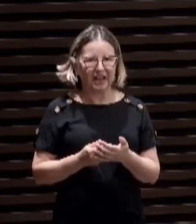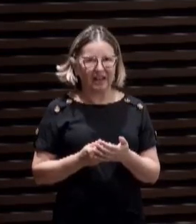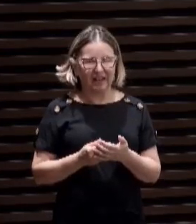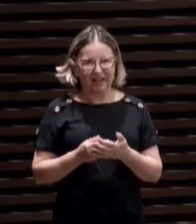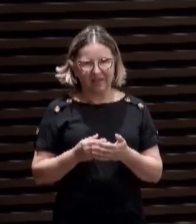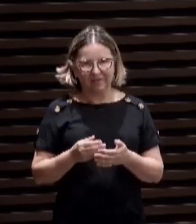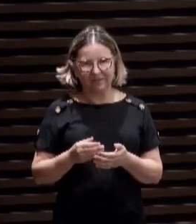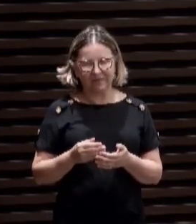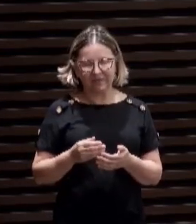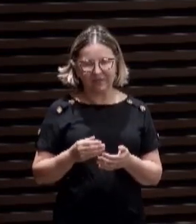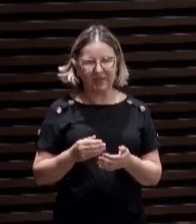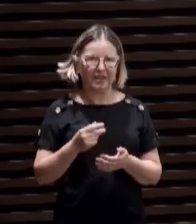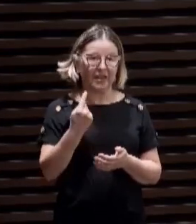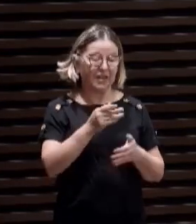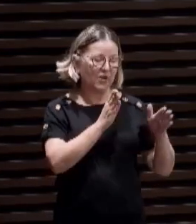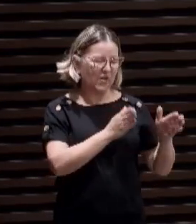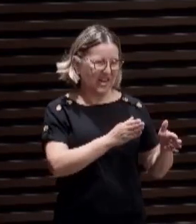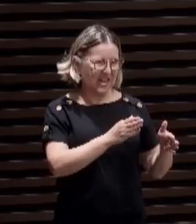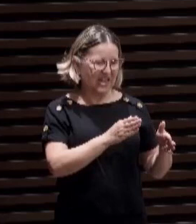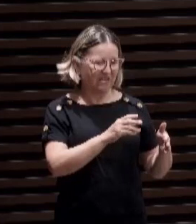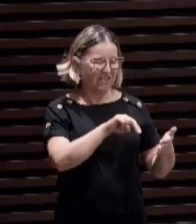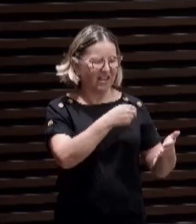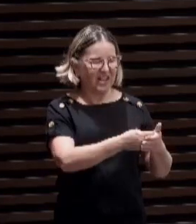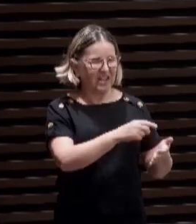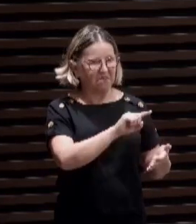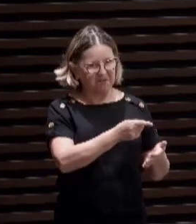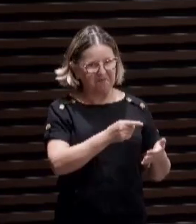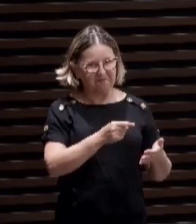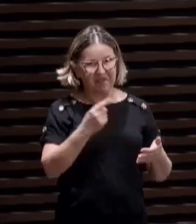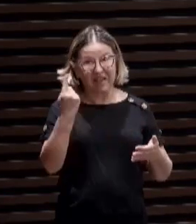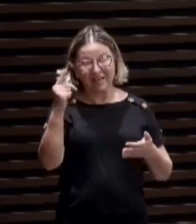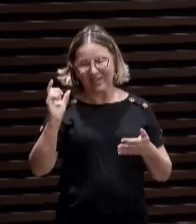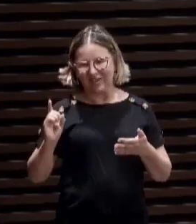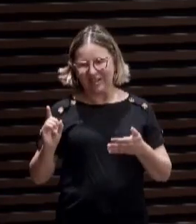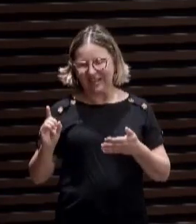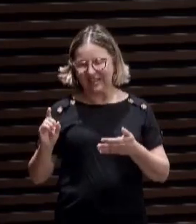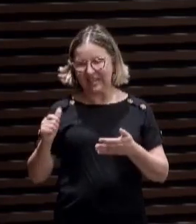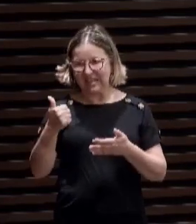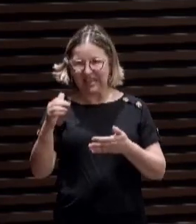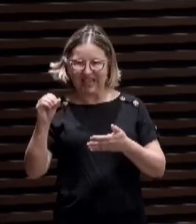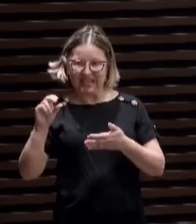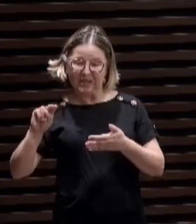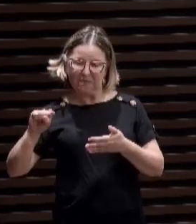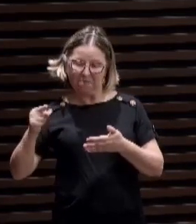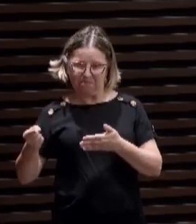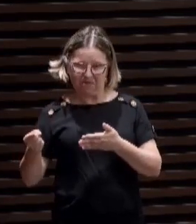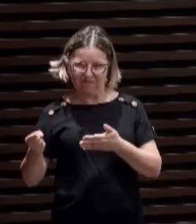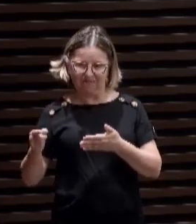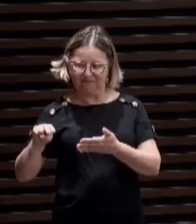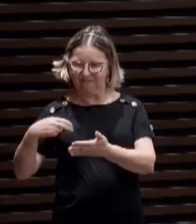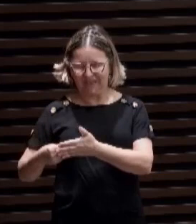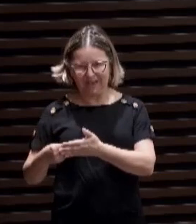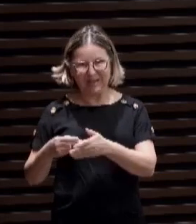seremos abalados, porque estamos firmes no Senhor. Então agora, hoje é tempo de nós avaliarmos o que nós